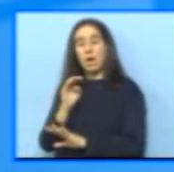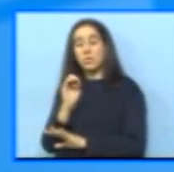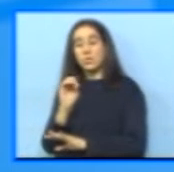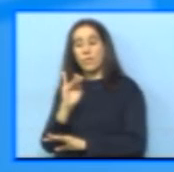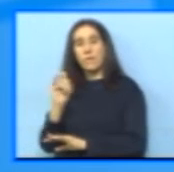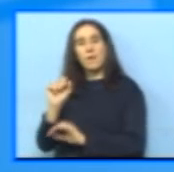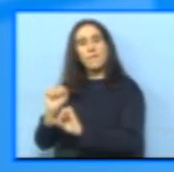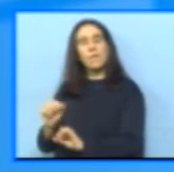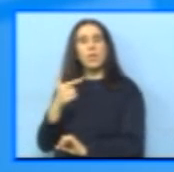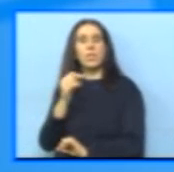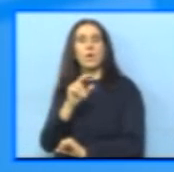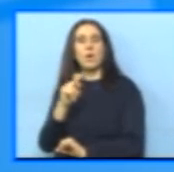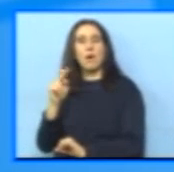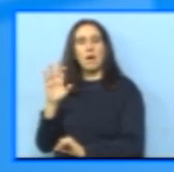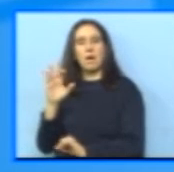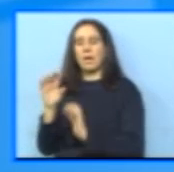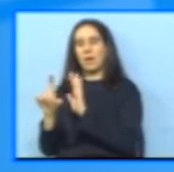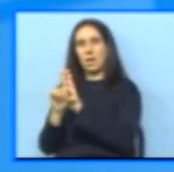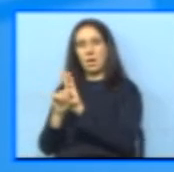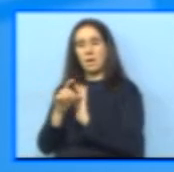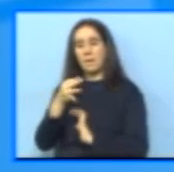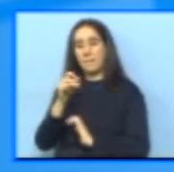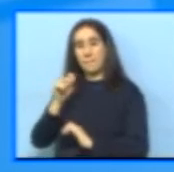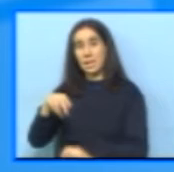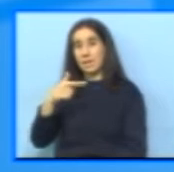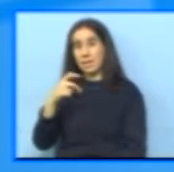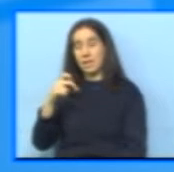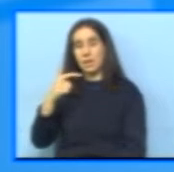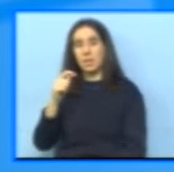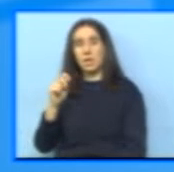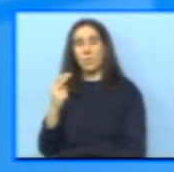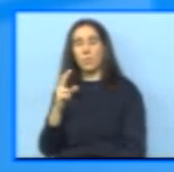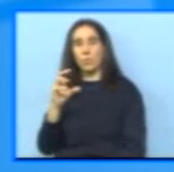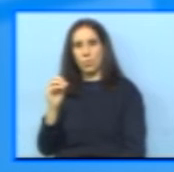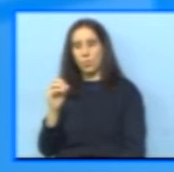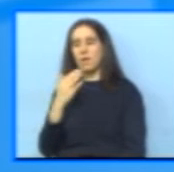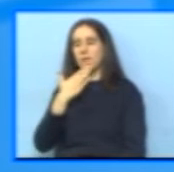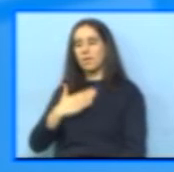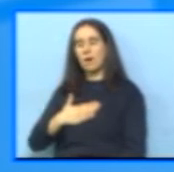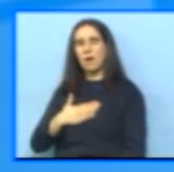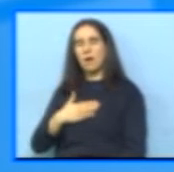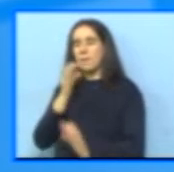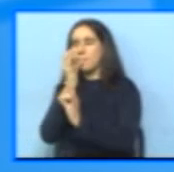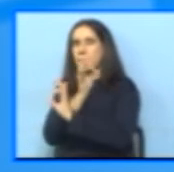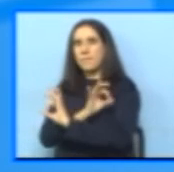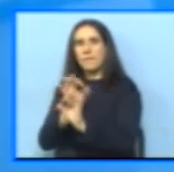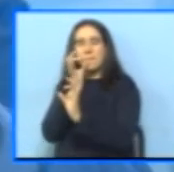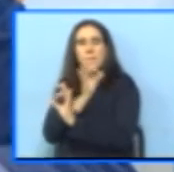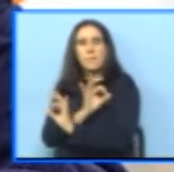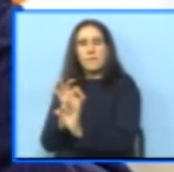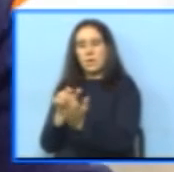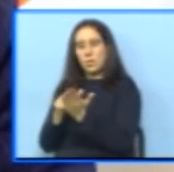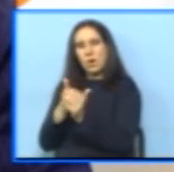chama-se Torá, chama-se lei, chama-se Pentateuco, que nos dá um código perfeito. Perfeito. Eu cumpro